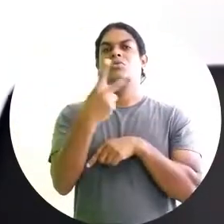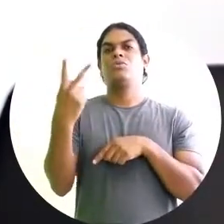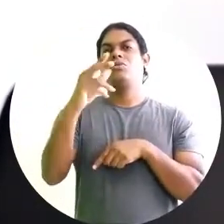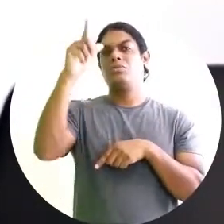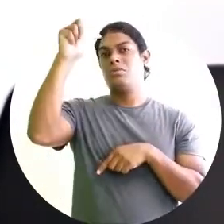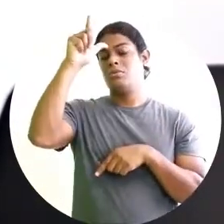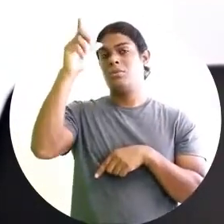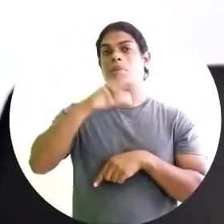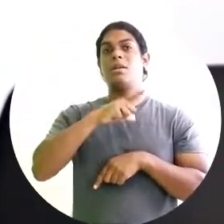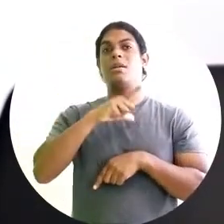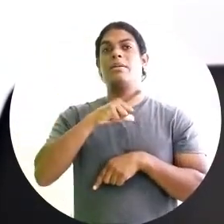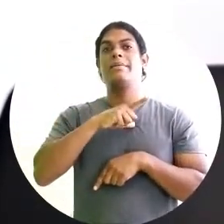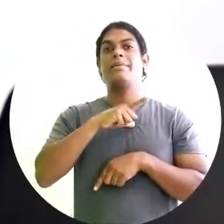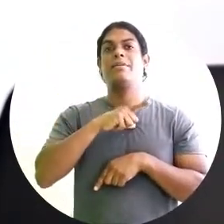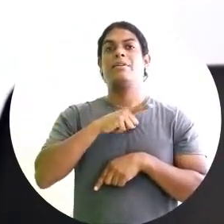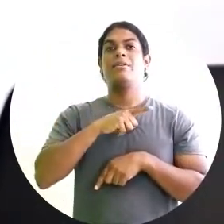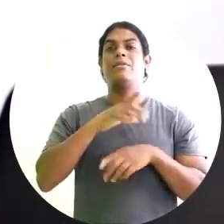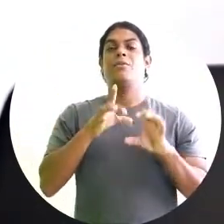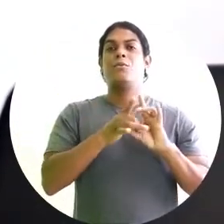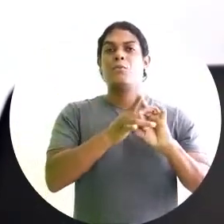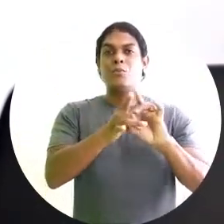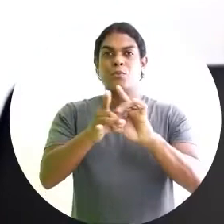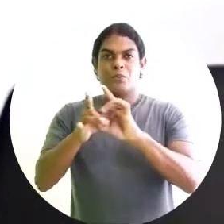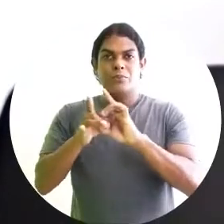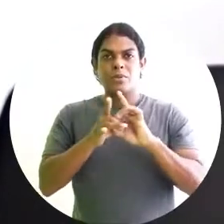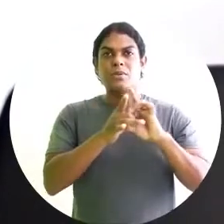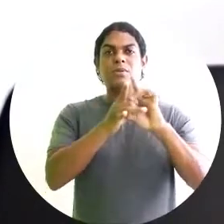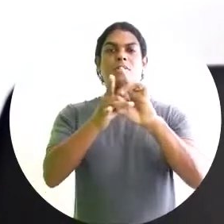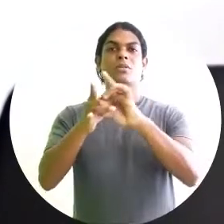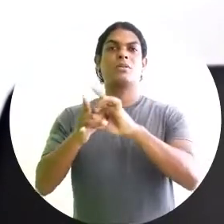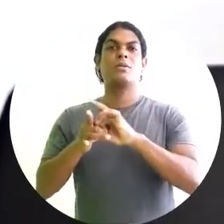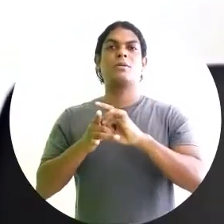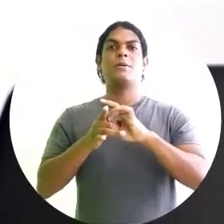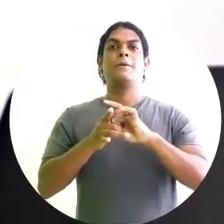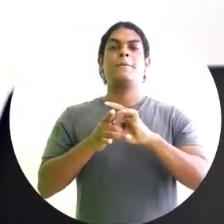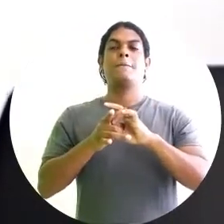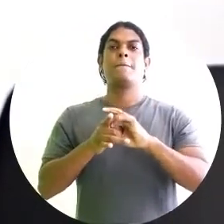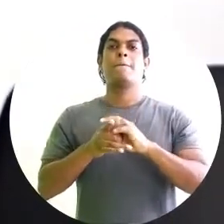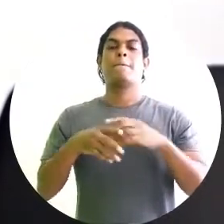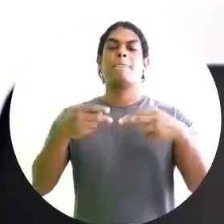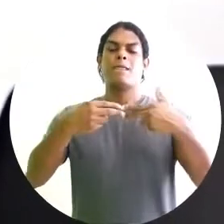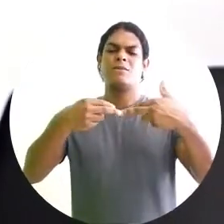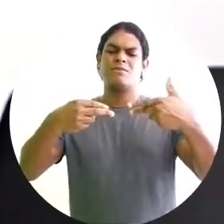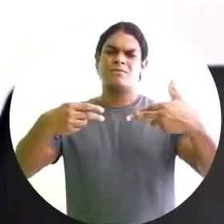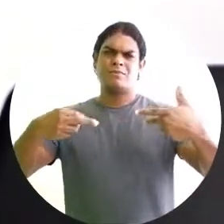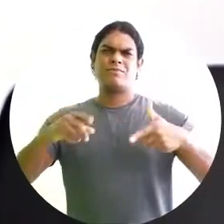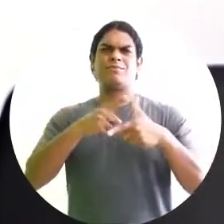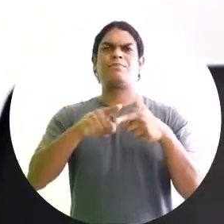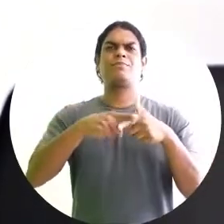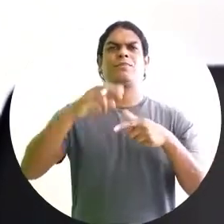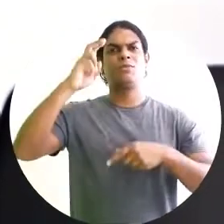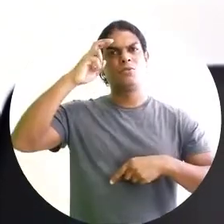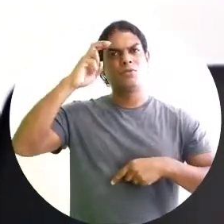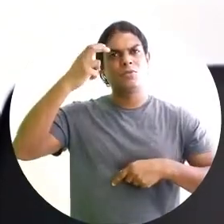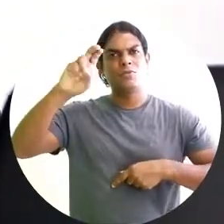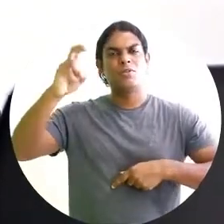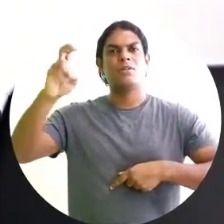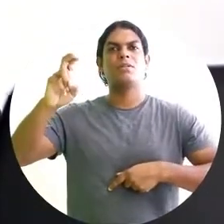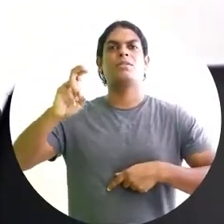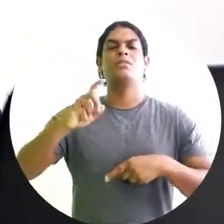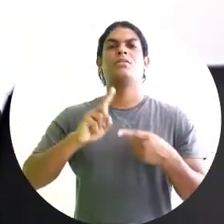duas Alemanhas, que ocorreu um intercâmbio e um movimento de diversos fatores